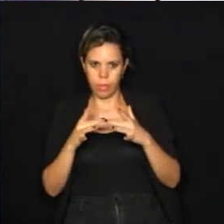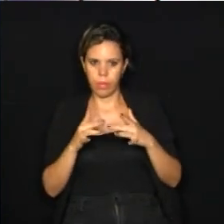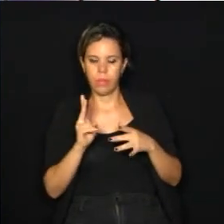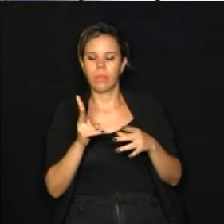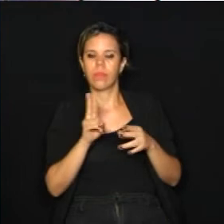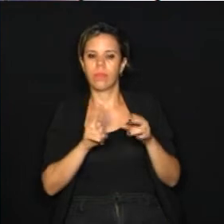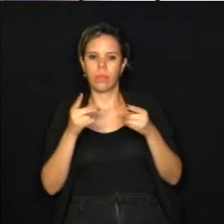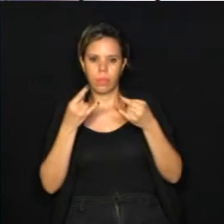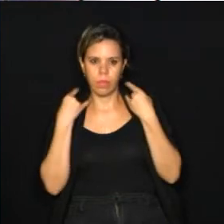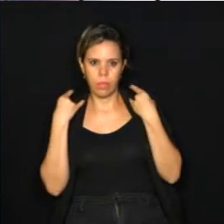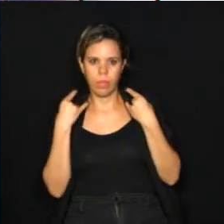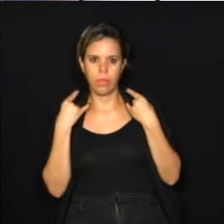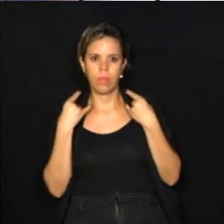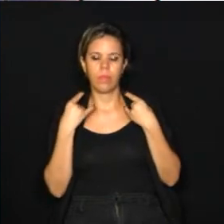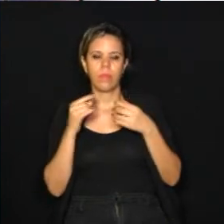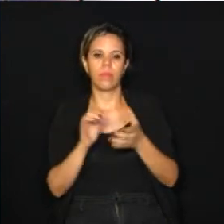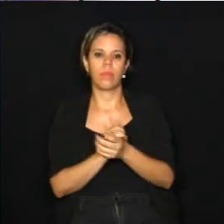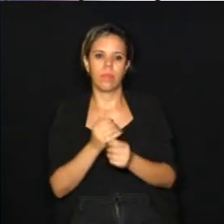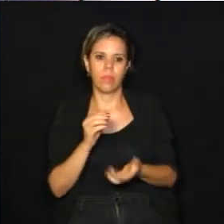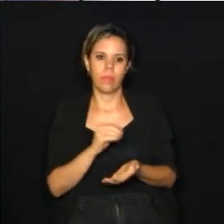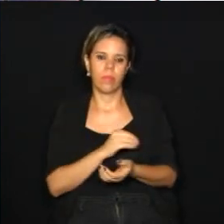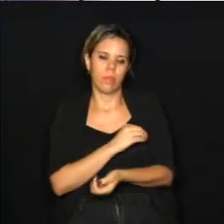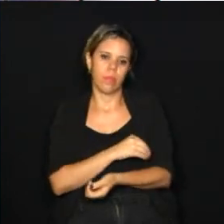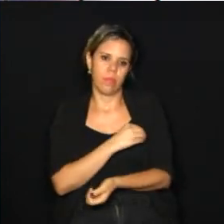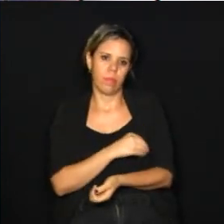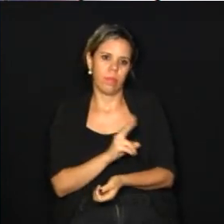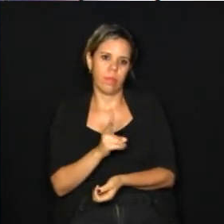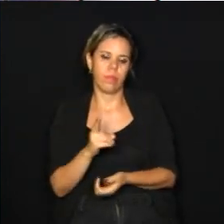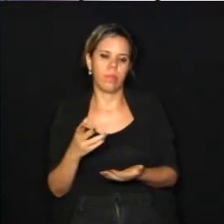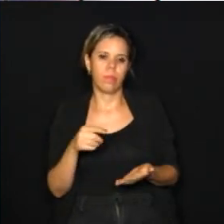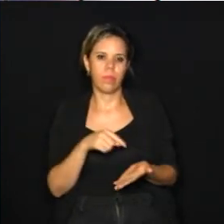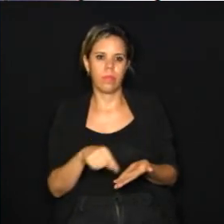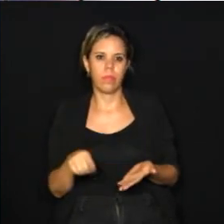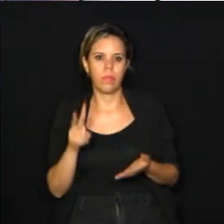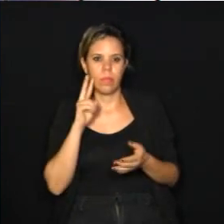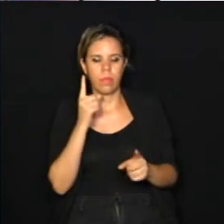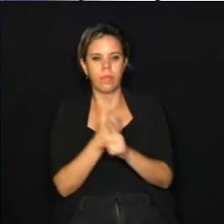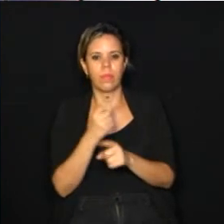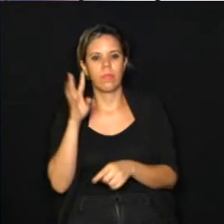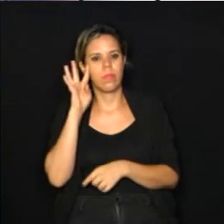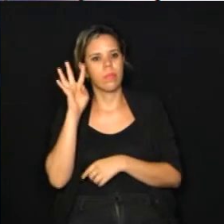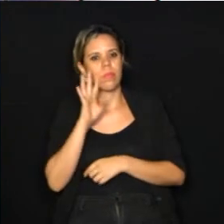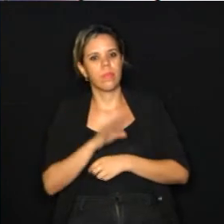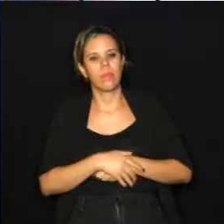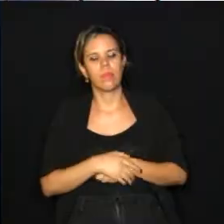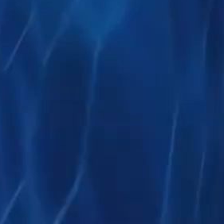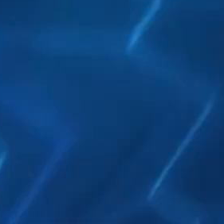máscara, usa álcool gel, lave sempre as mãos e a gente se vê na quarta-feira.